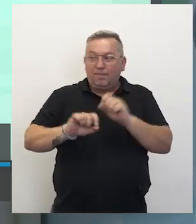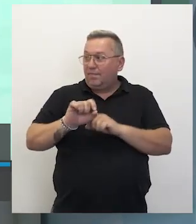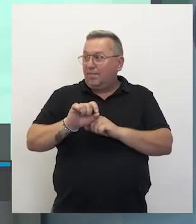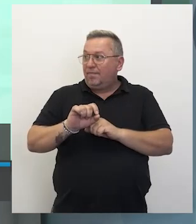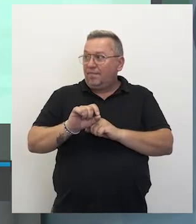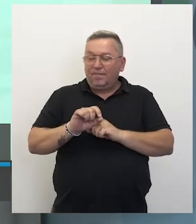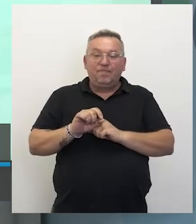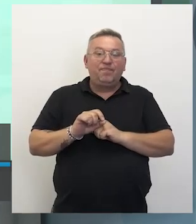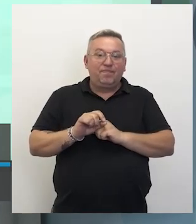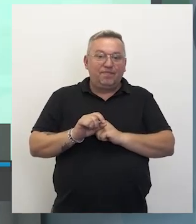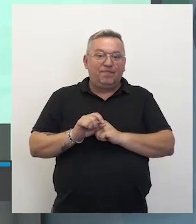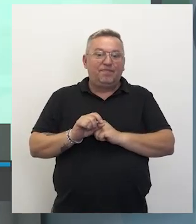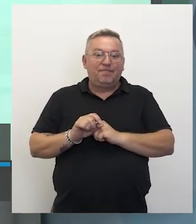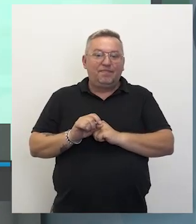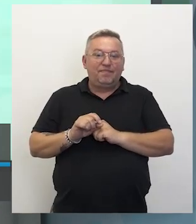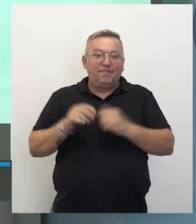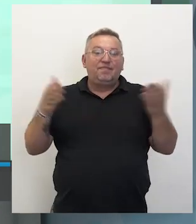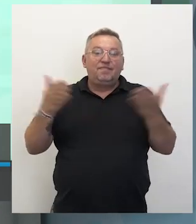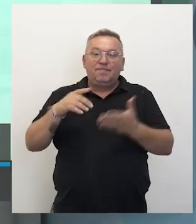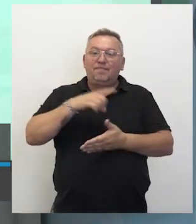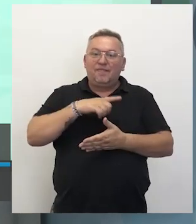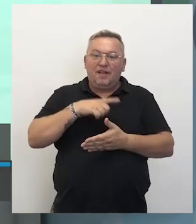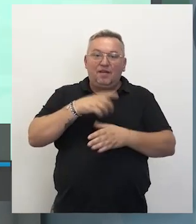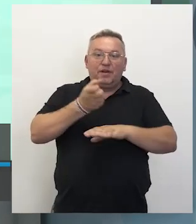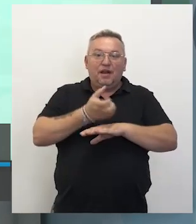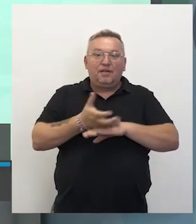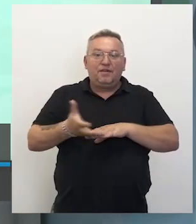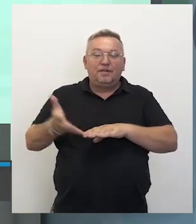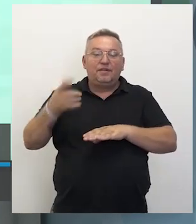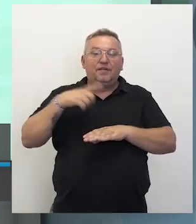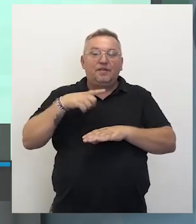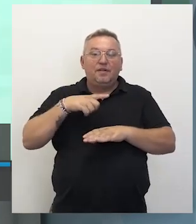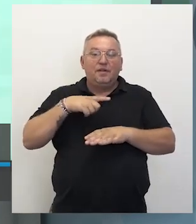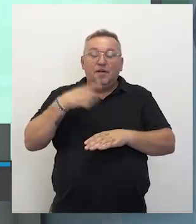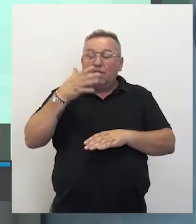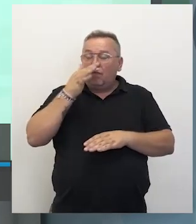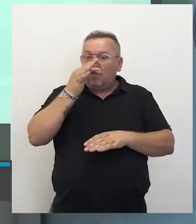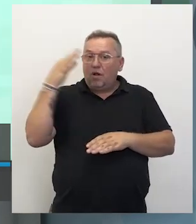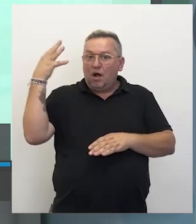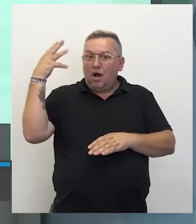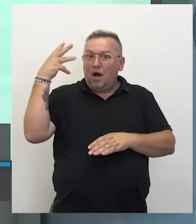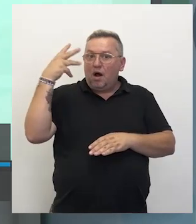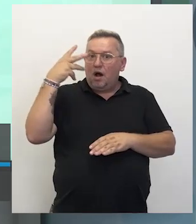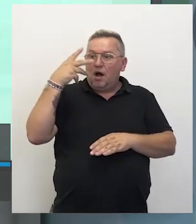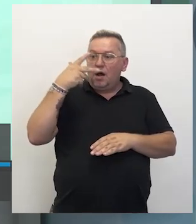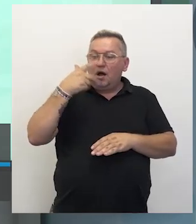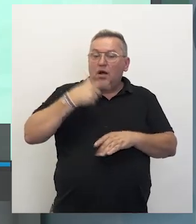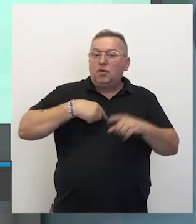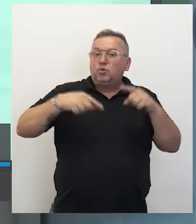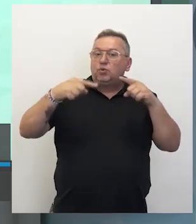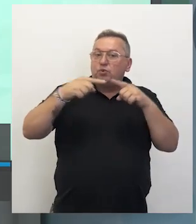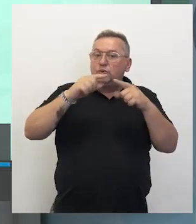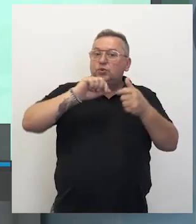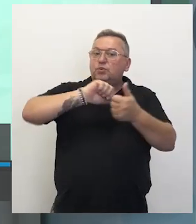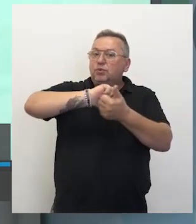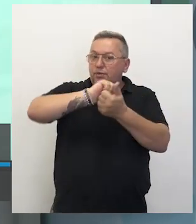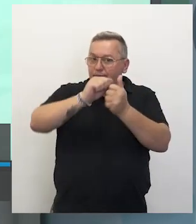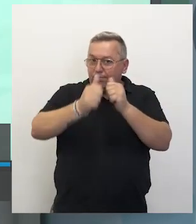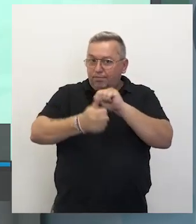Então você tem, às vezes, plantas exóticas, né, que se adaptam aí a essa